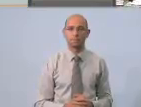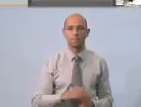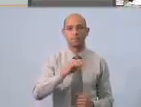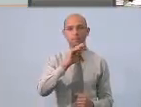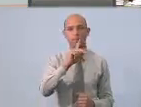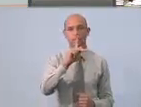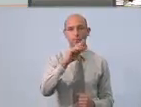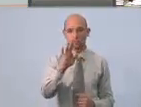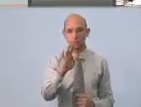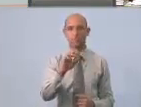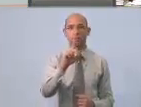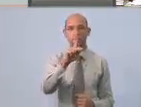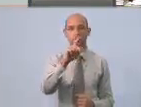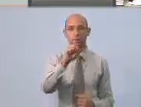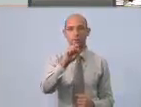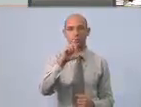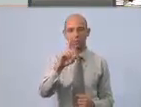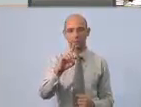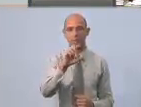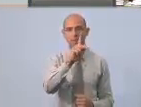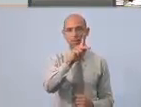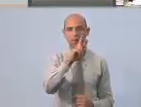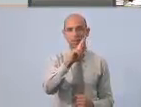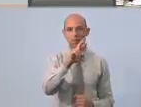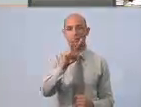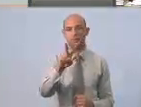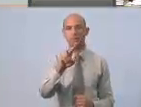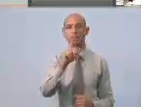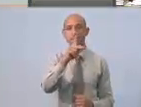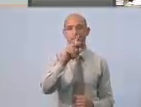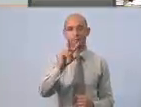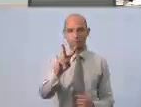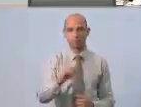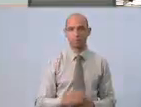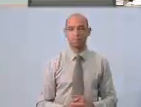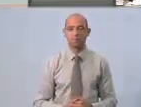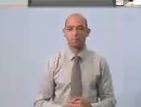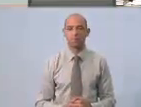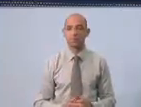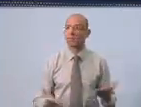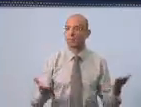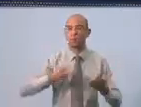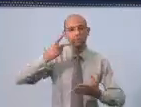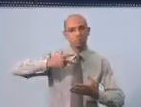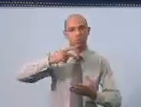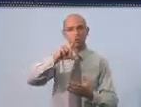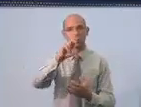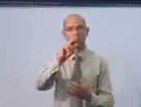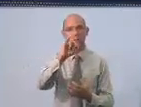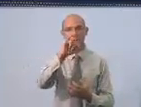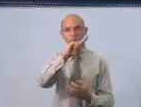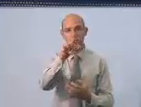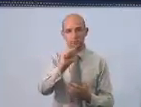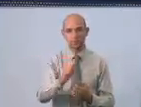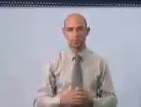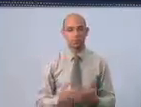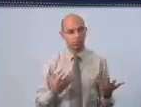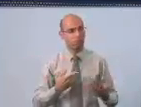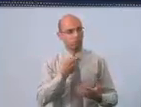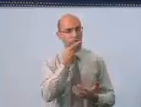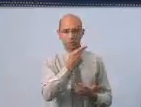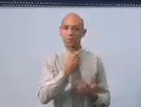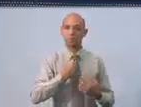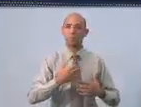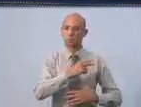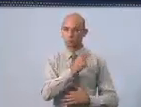PT, PSD, PR, PP e PV. Com a palavra, vereadora Luísa Cordeiro. Quero indicar o meu nome para